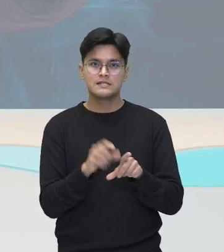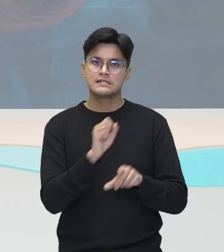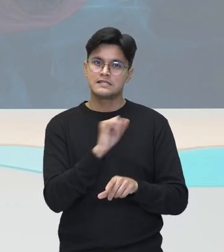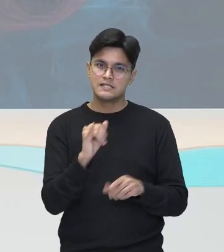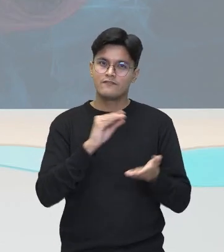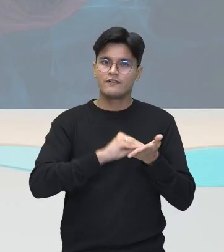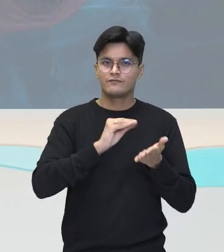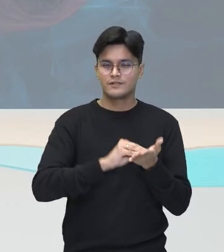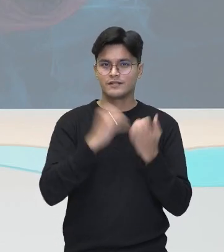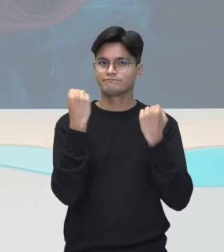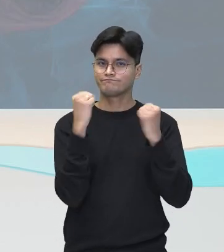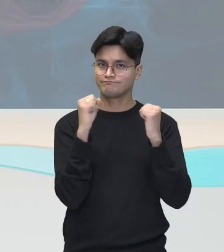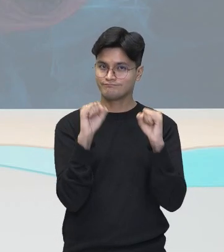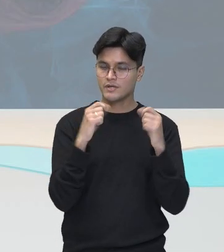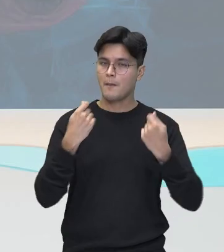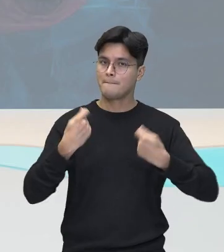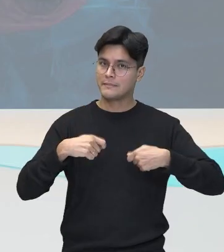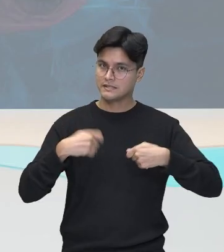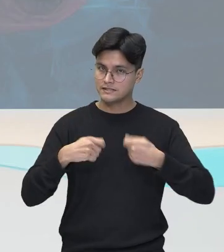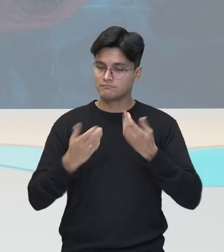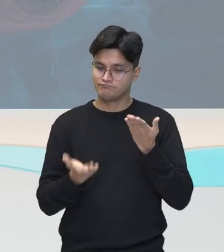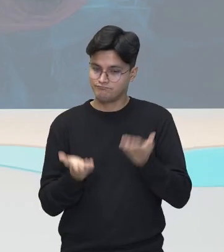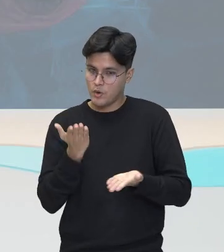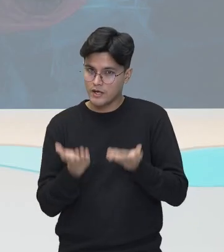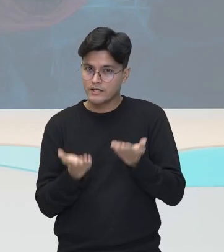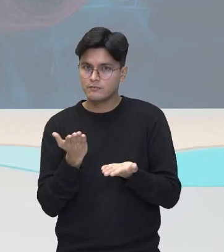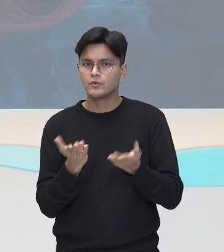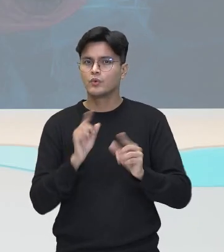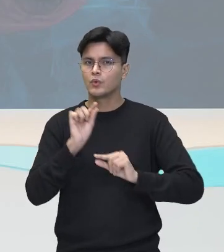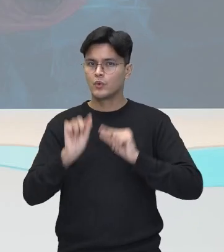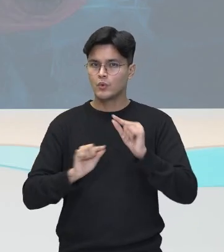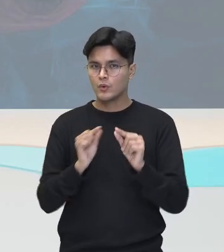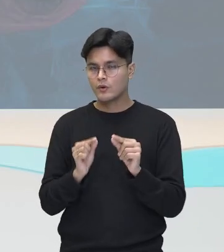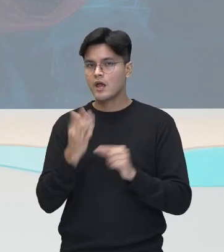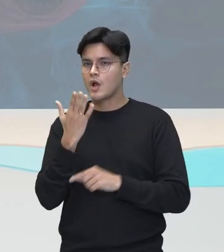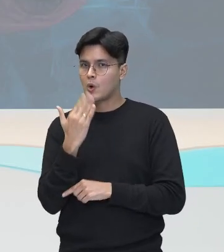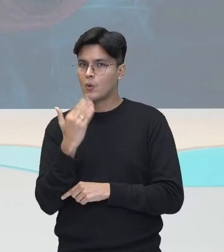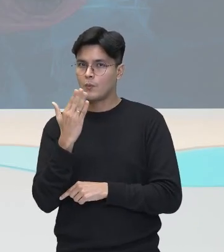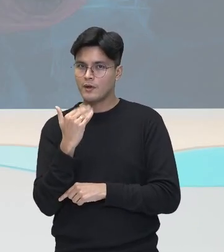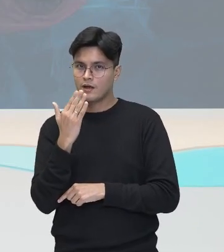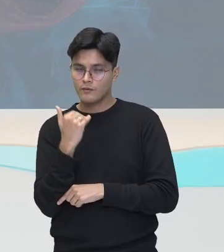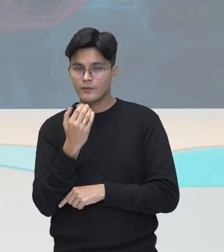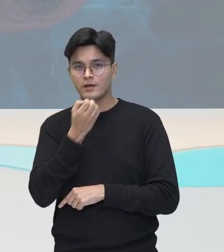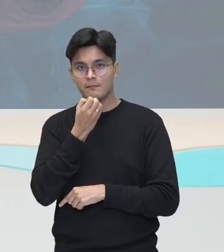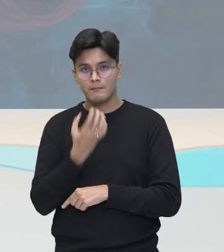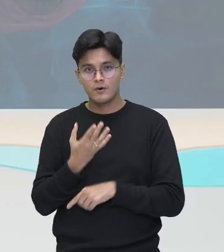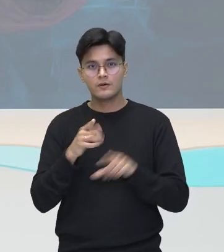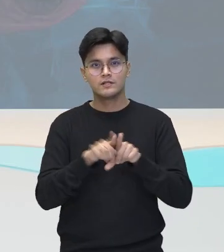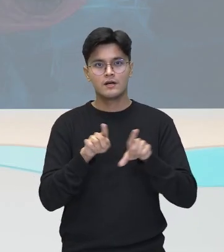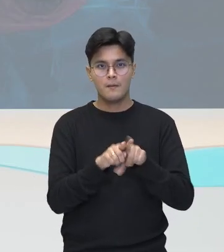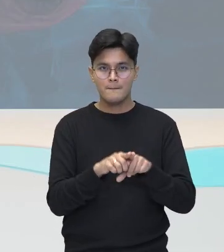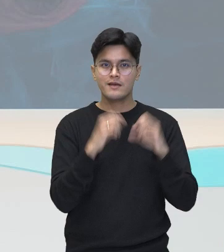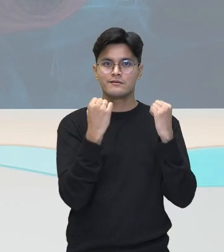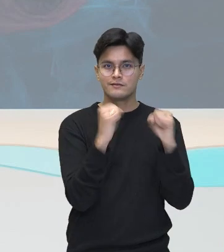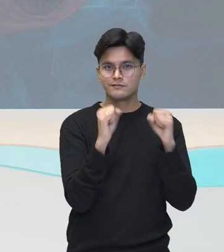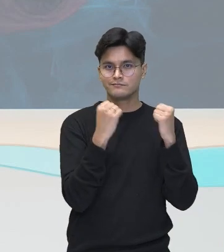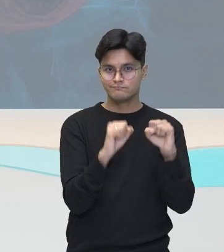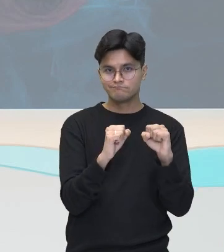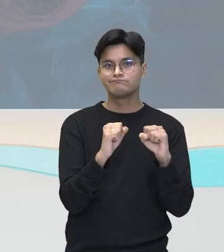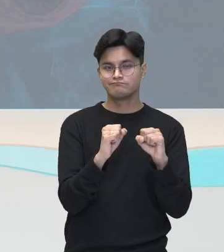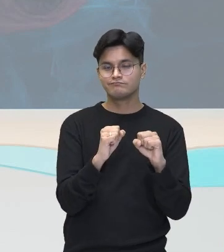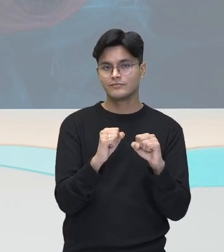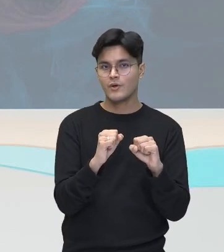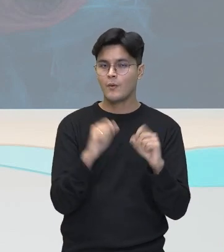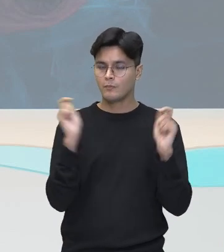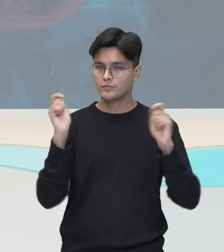esse equilíbrio, né? Ter uma alimentação balanceada com atividade física para a gente poder evitar esse problema